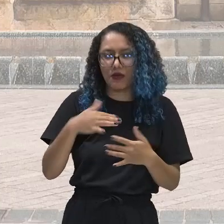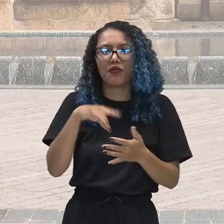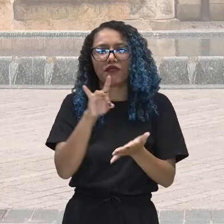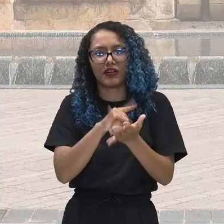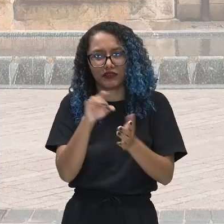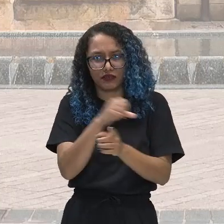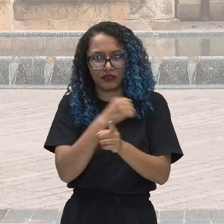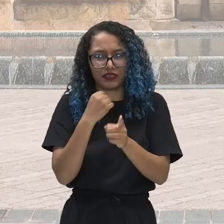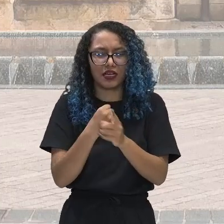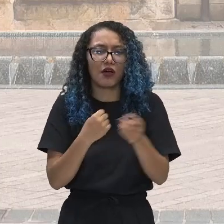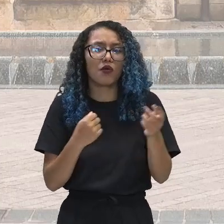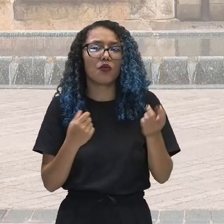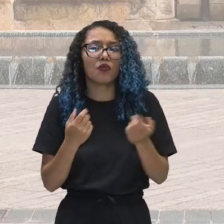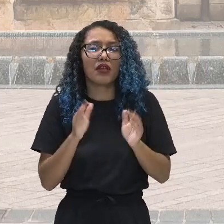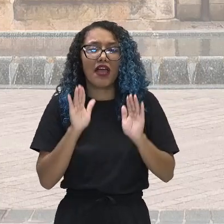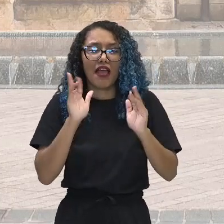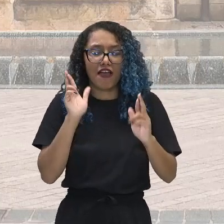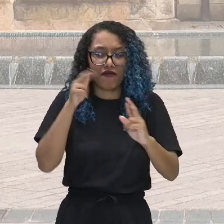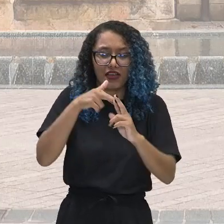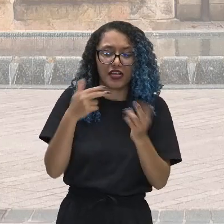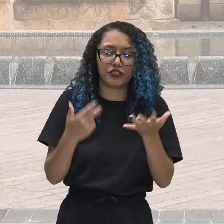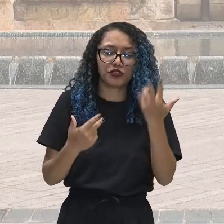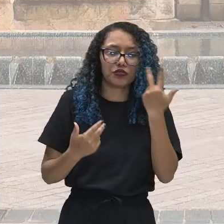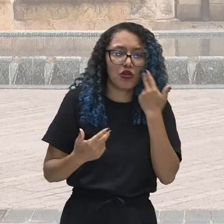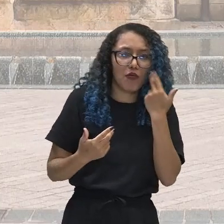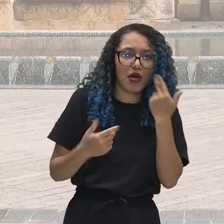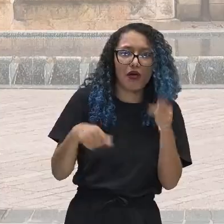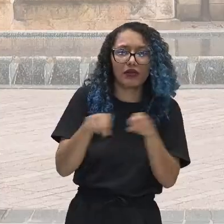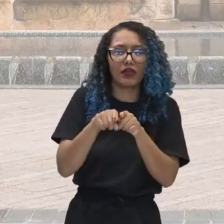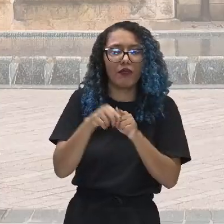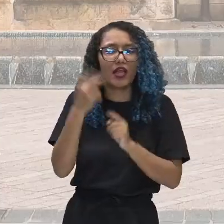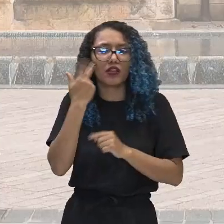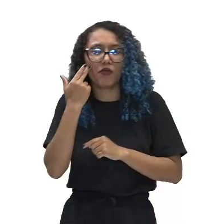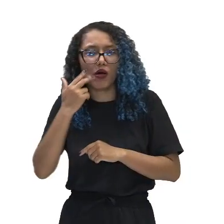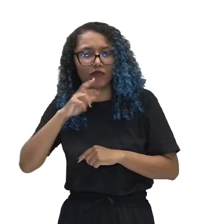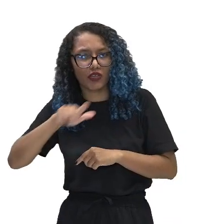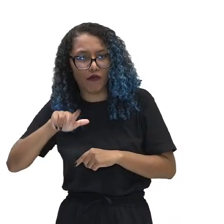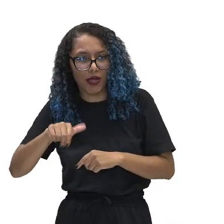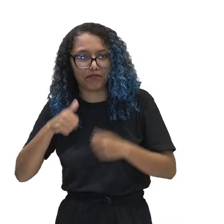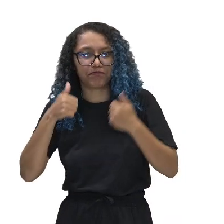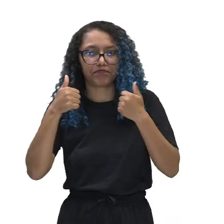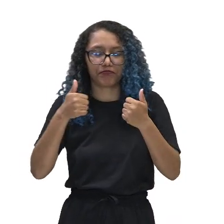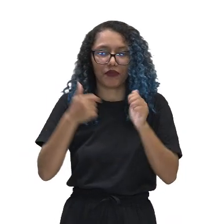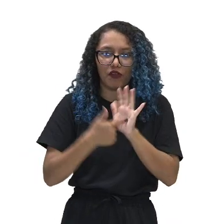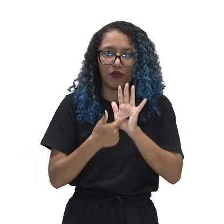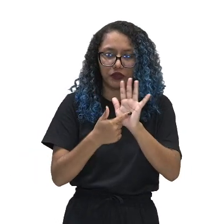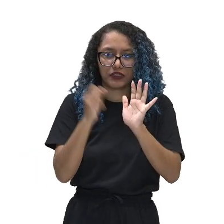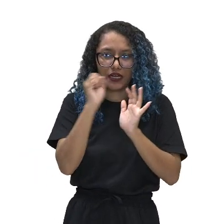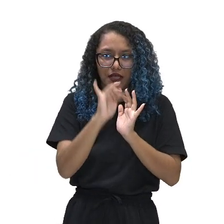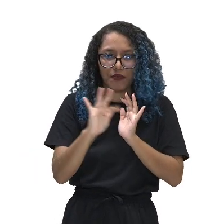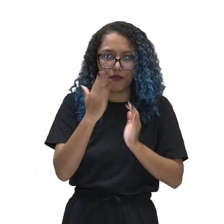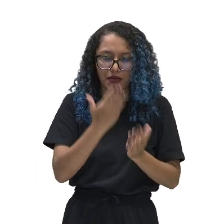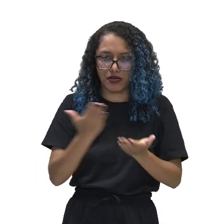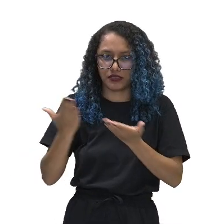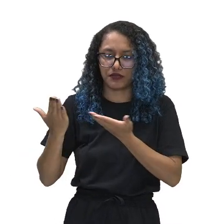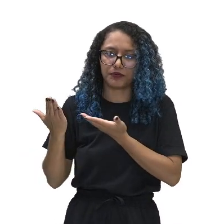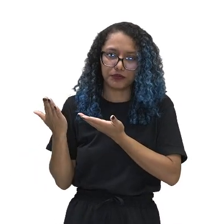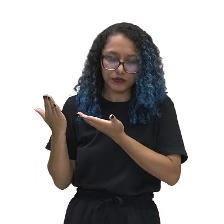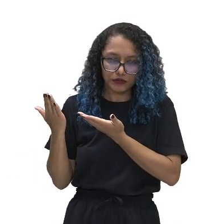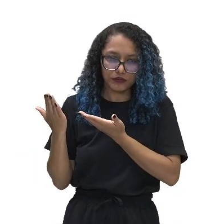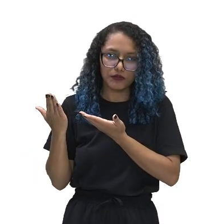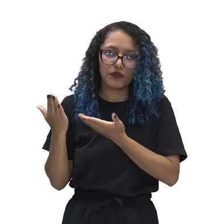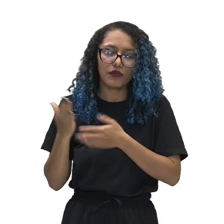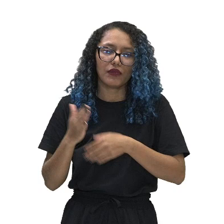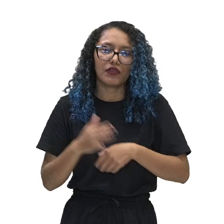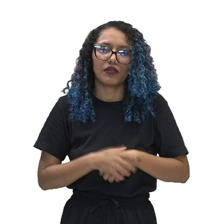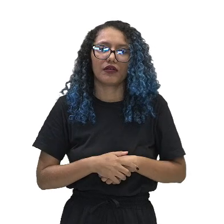do que é patológico, do que é anormal. Vamos ver uma imagem que tem aí, olha, vamos lá. Tem